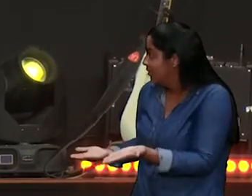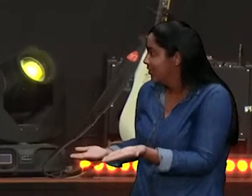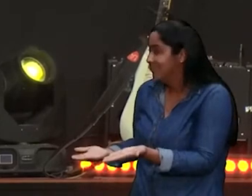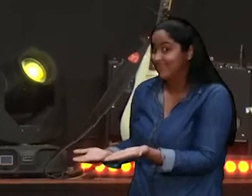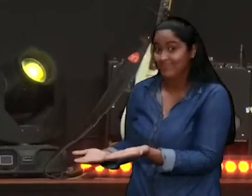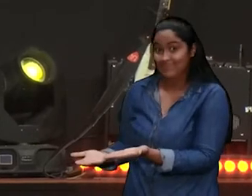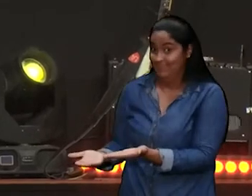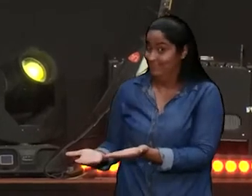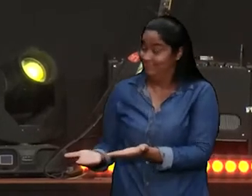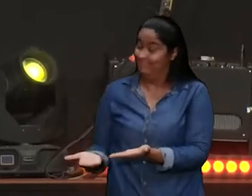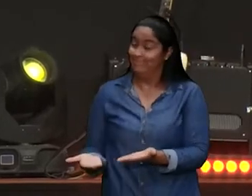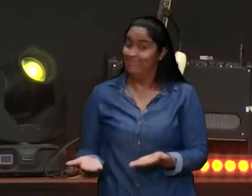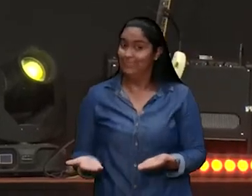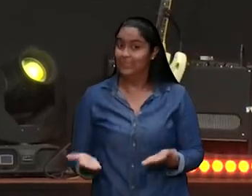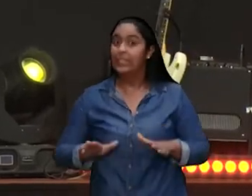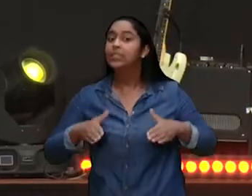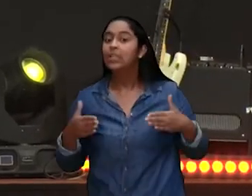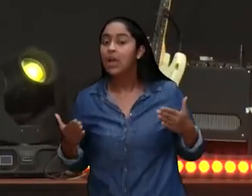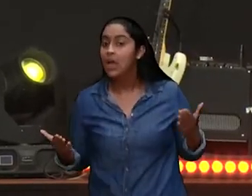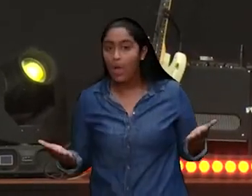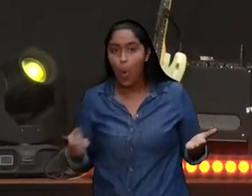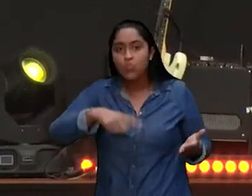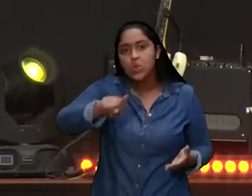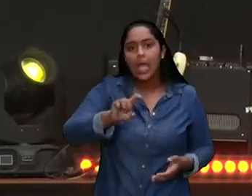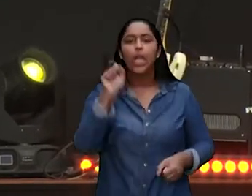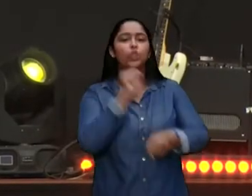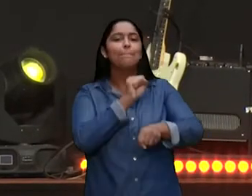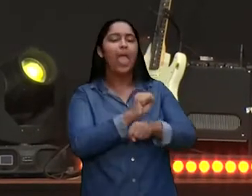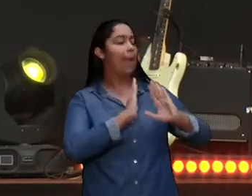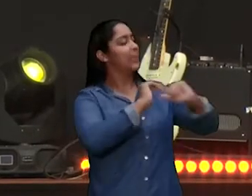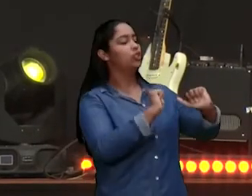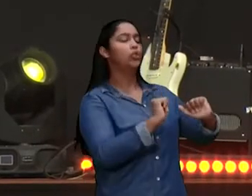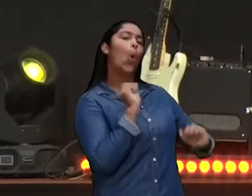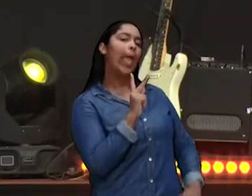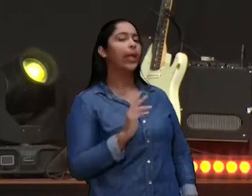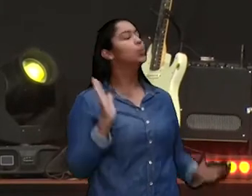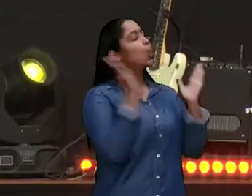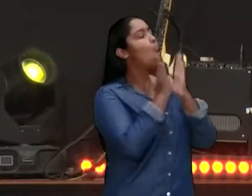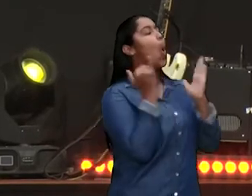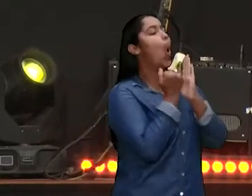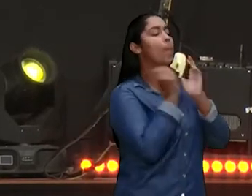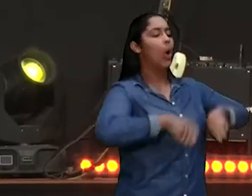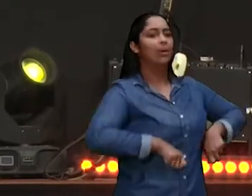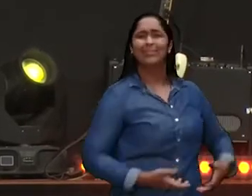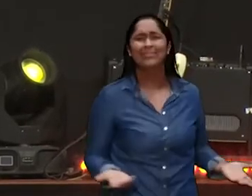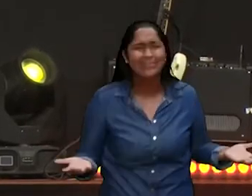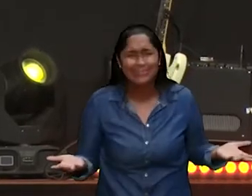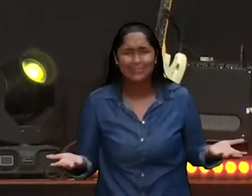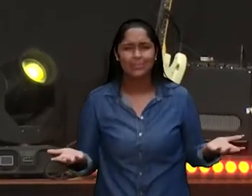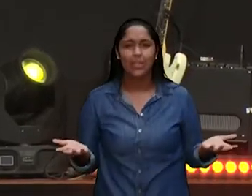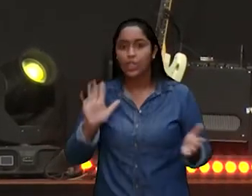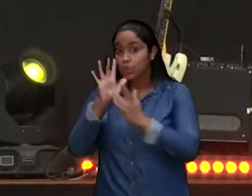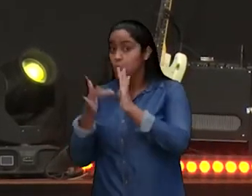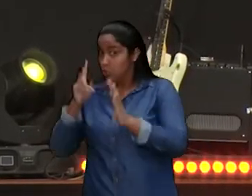e aqueles Então você vai da oração para quem pedir é isso mesmo Jesus falou Bom dia